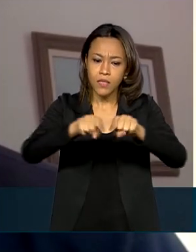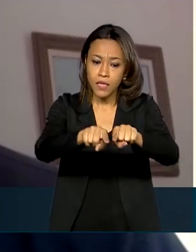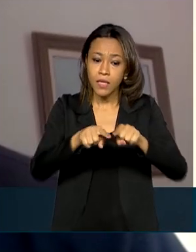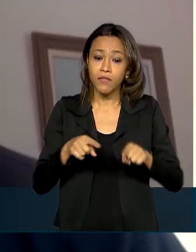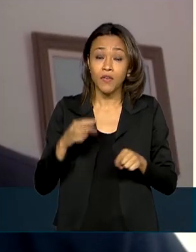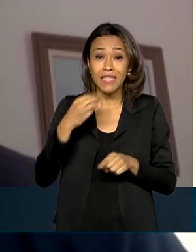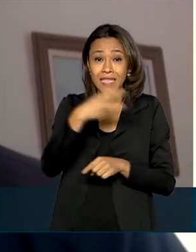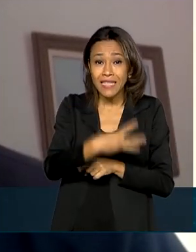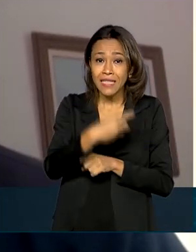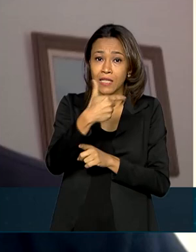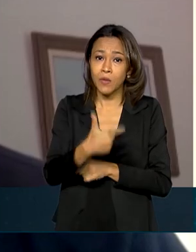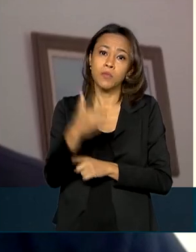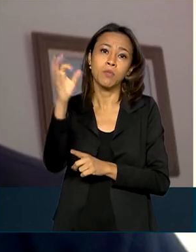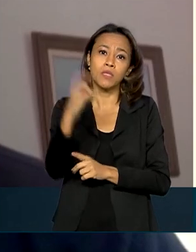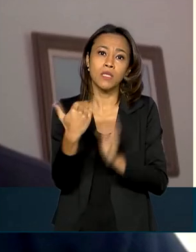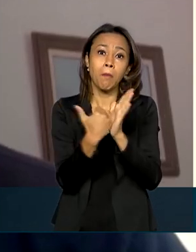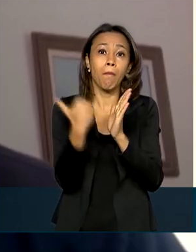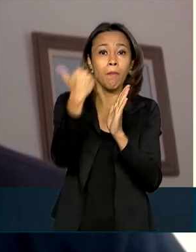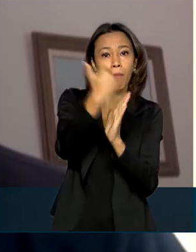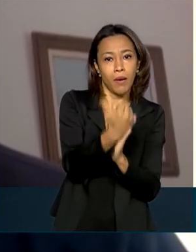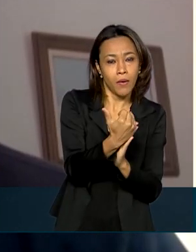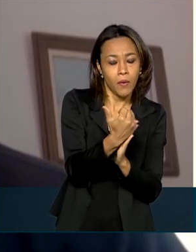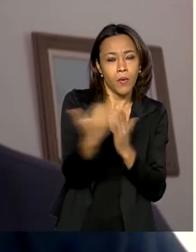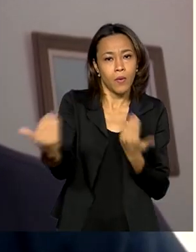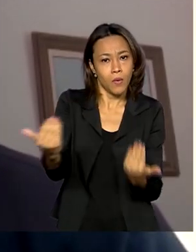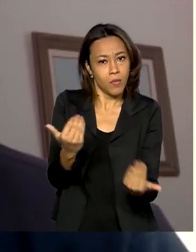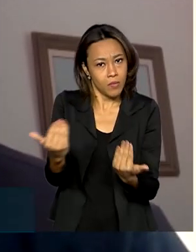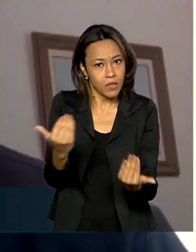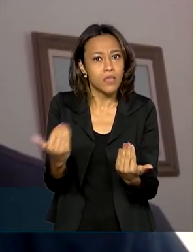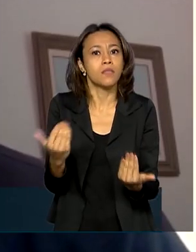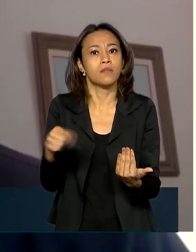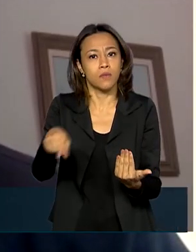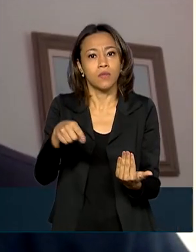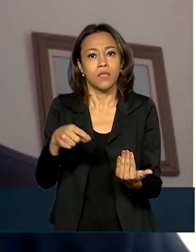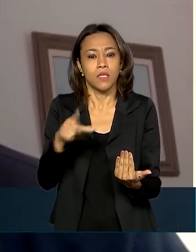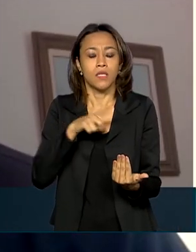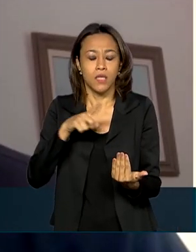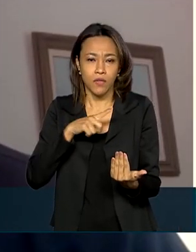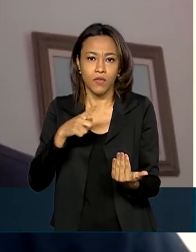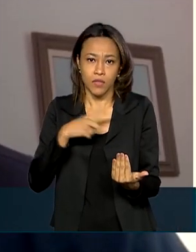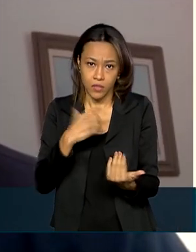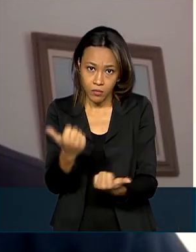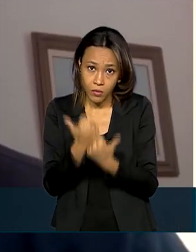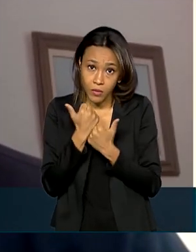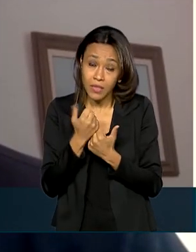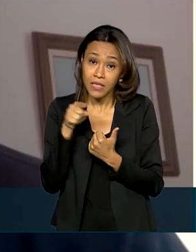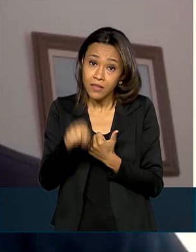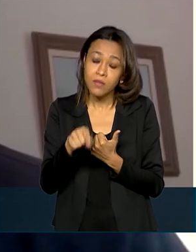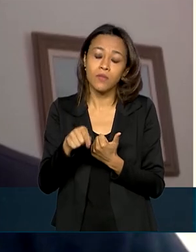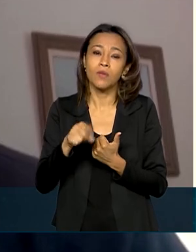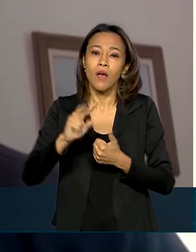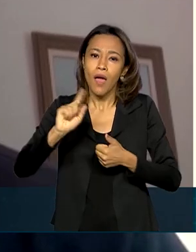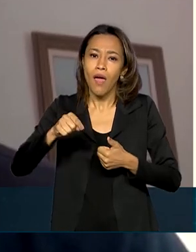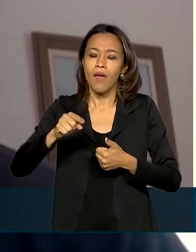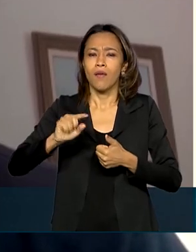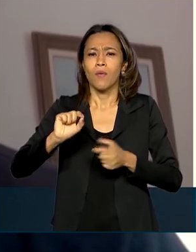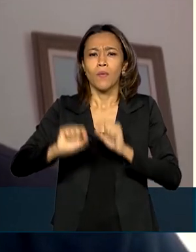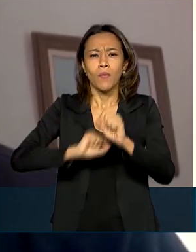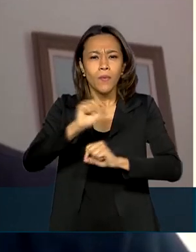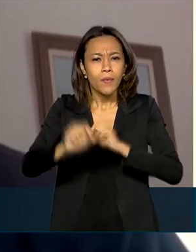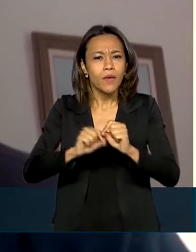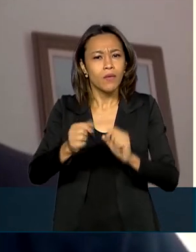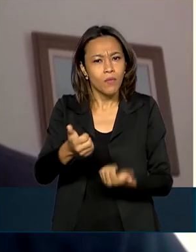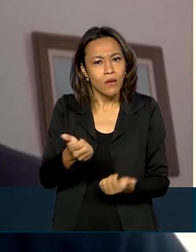foi 32% maior do que a renda domiciliar habitual desses domicílios. O mostra ainda o forte impacto do auxílio emergencial na